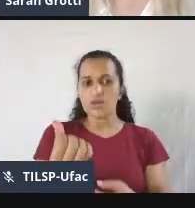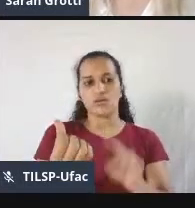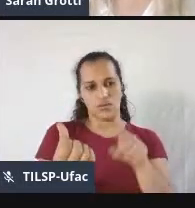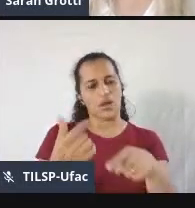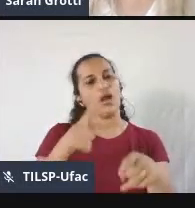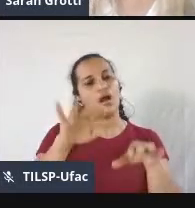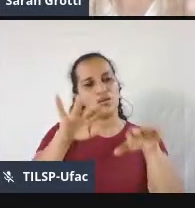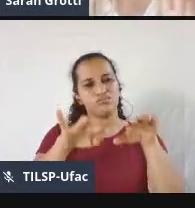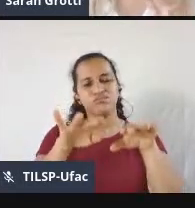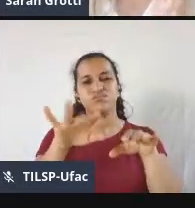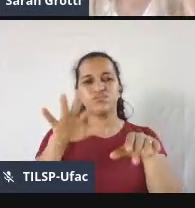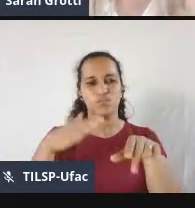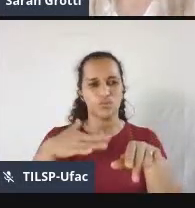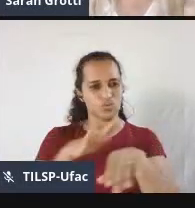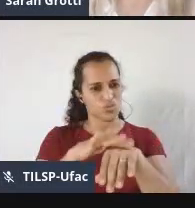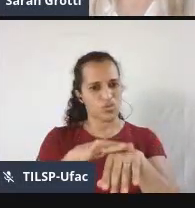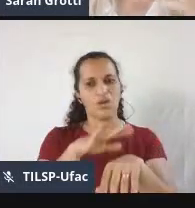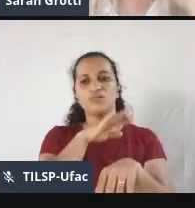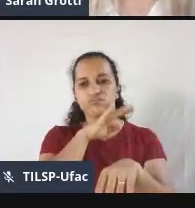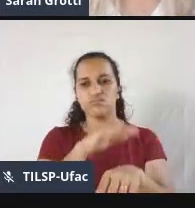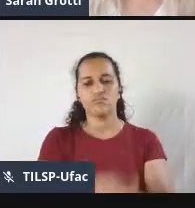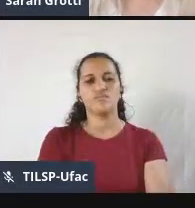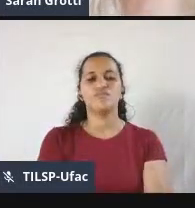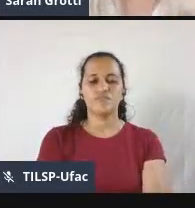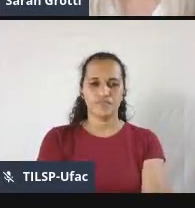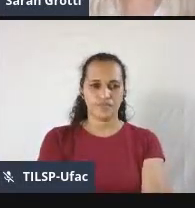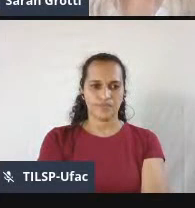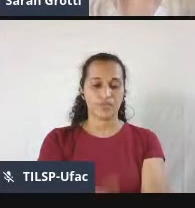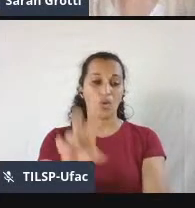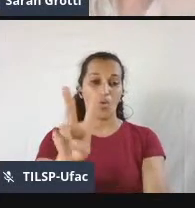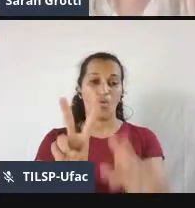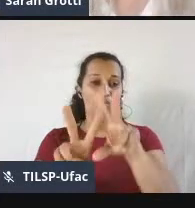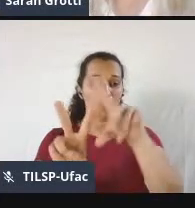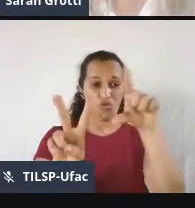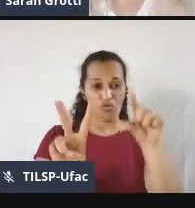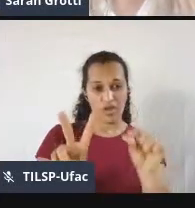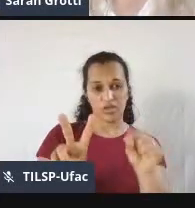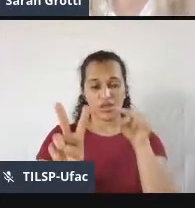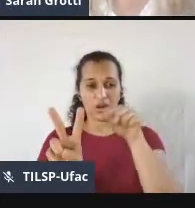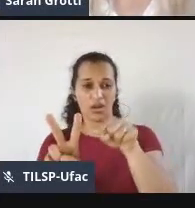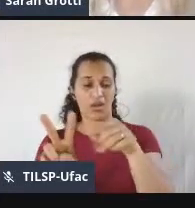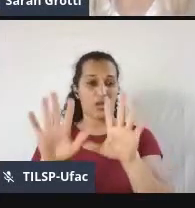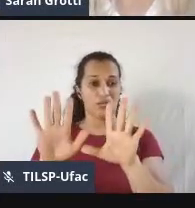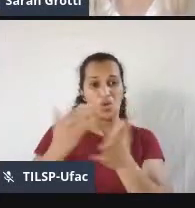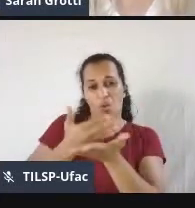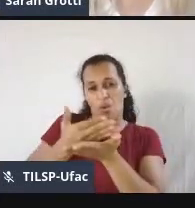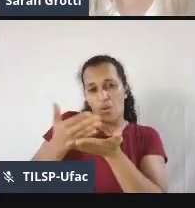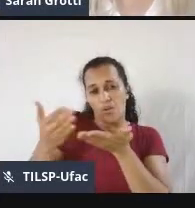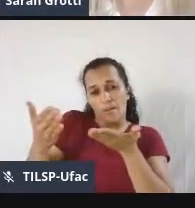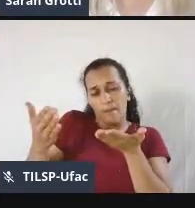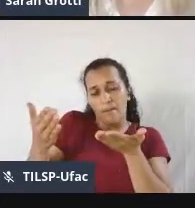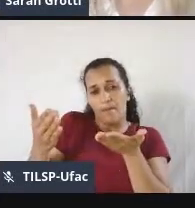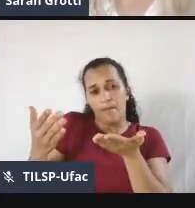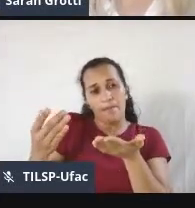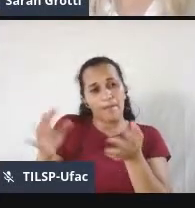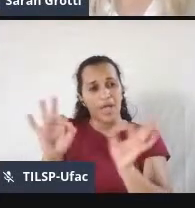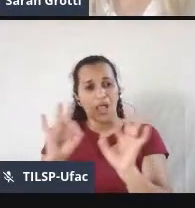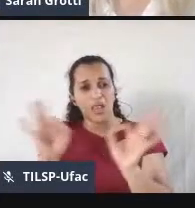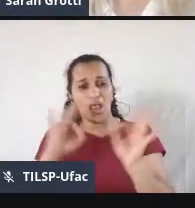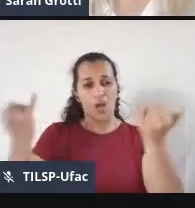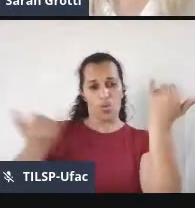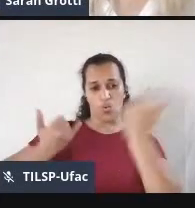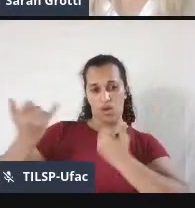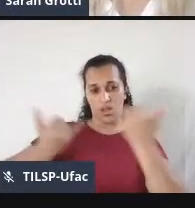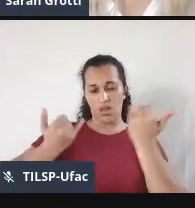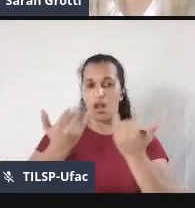O vegetariano que começa por conta própria, sem buscar orientação, ele consome mais, entendeu? É isso que eu quero